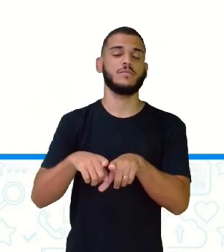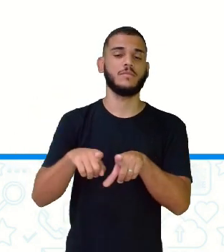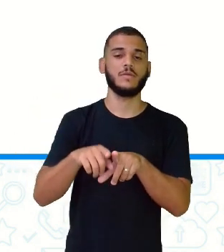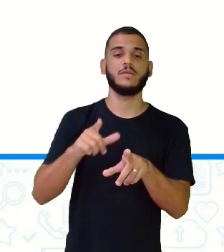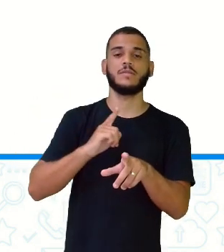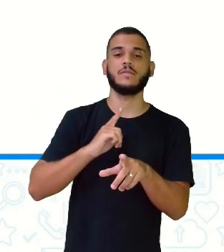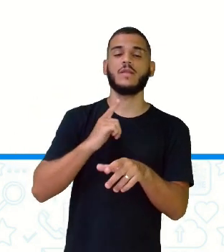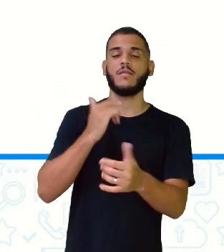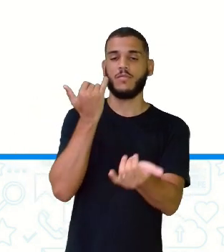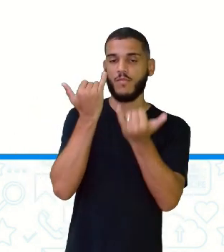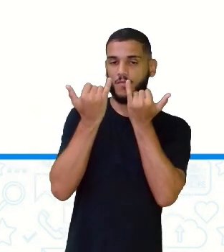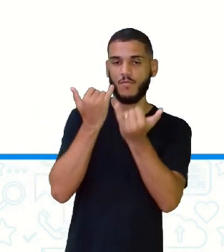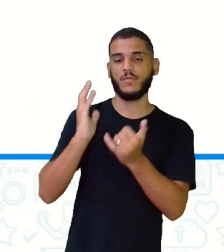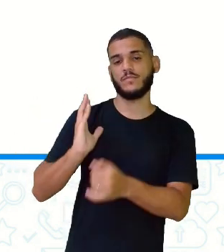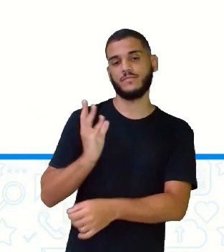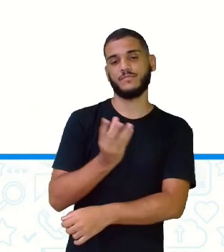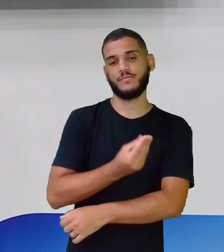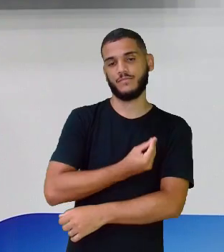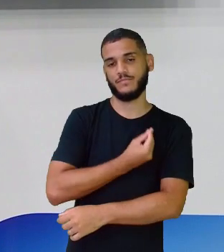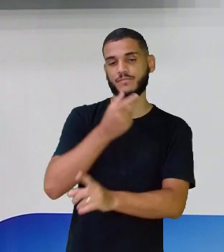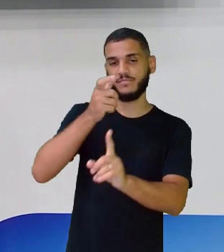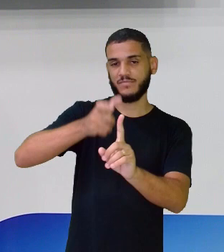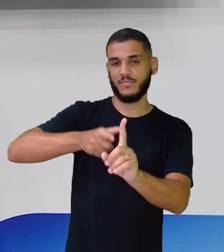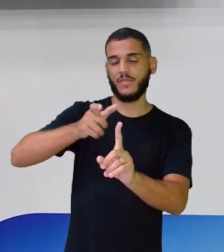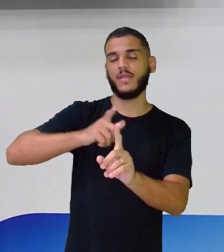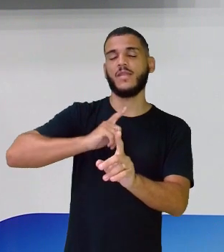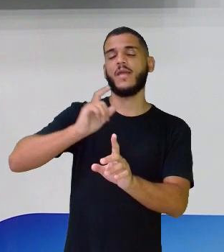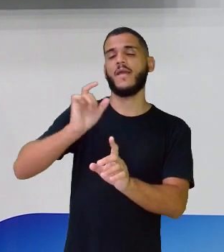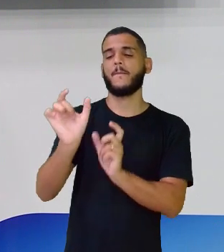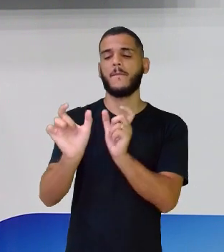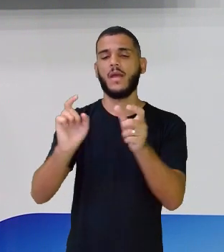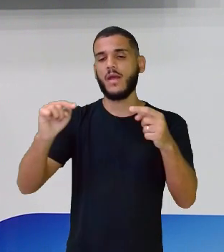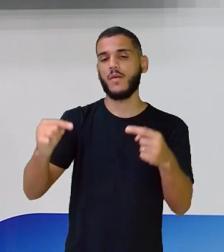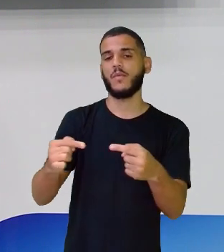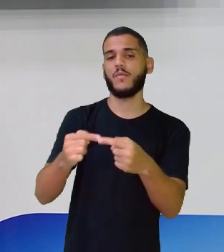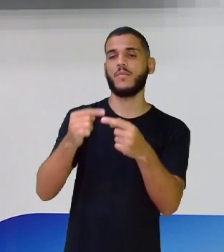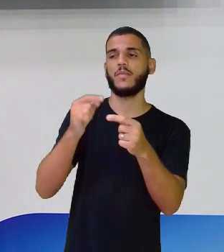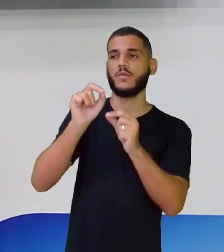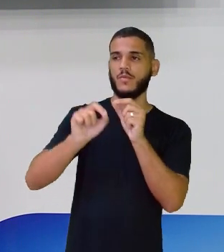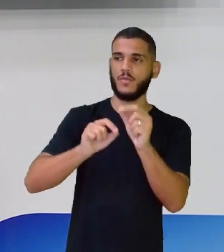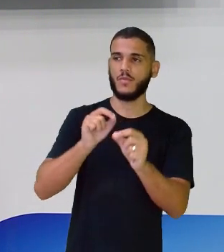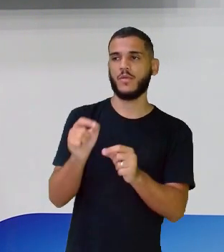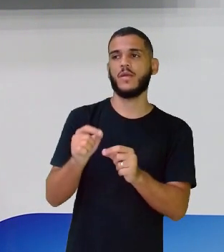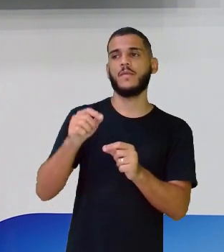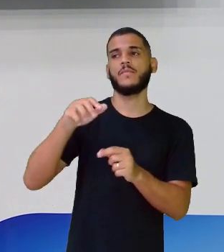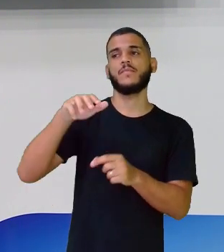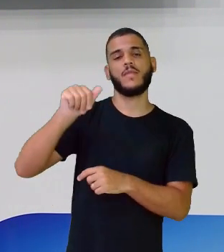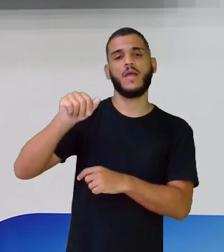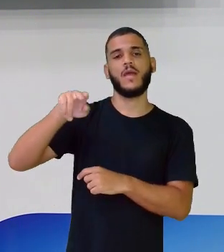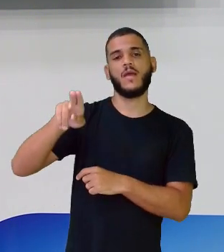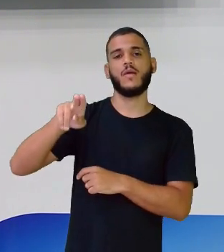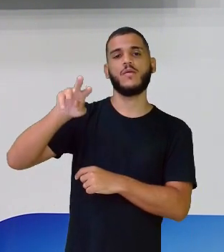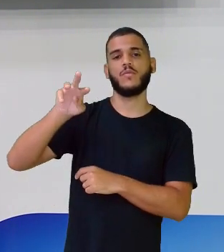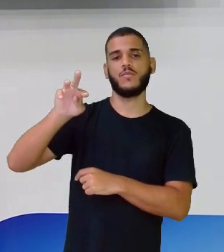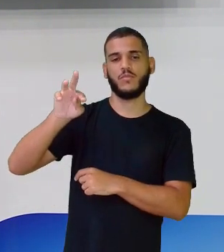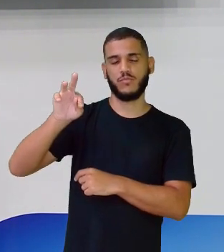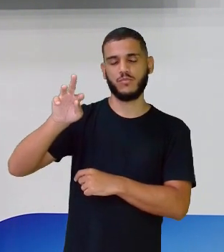a ver aí as palavras com autorretrato. A gente vai ver tudo isso mais para frente.